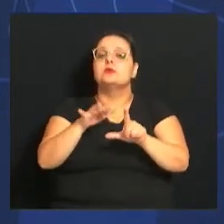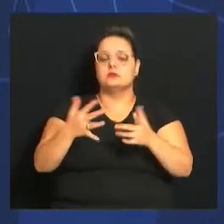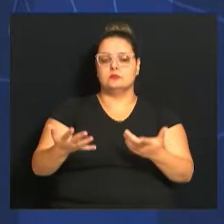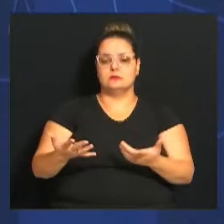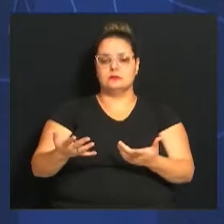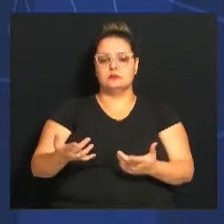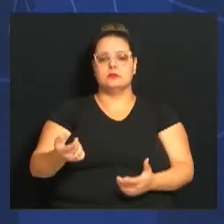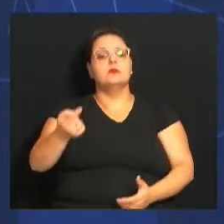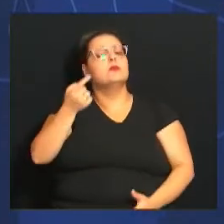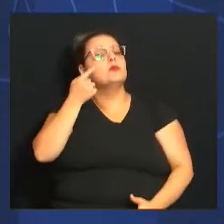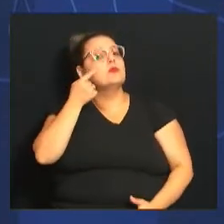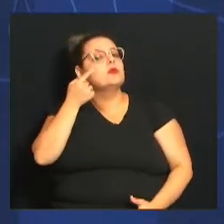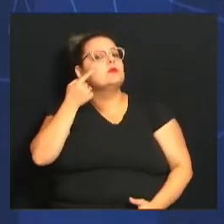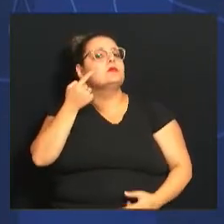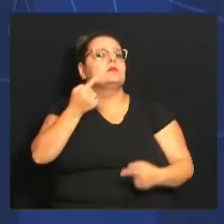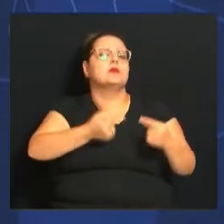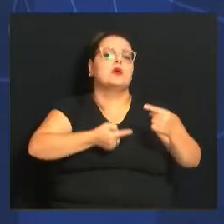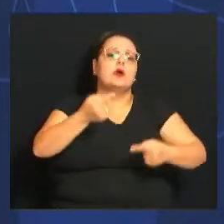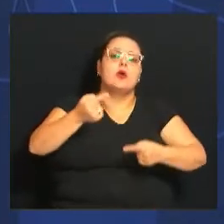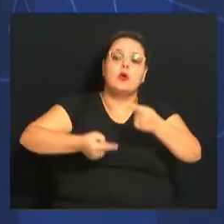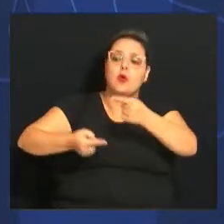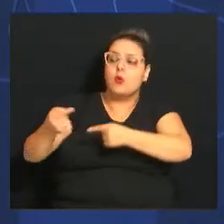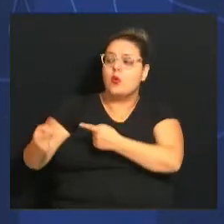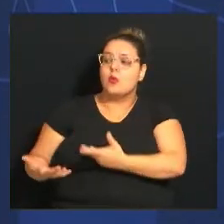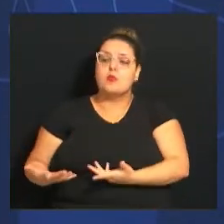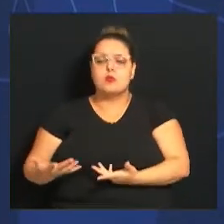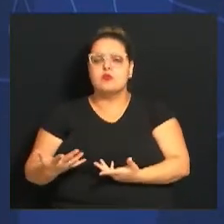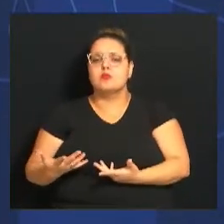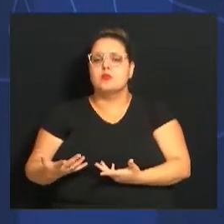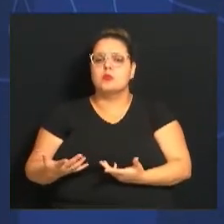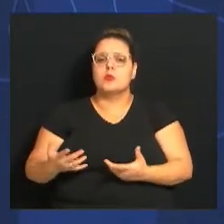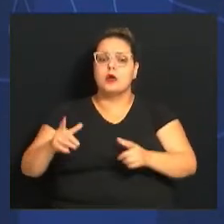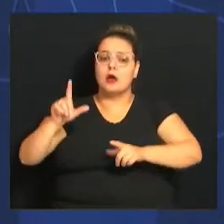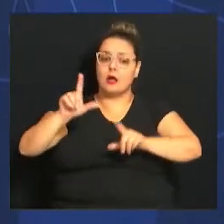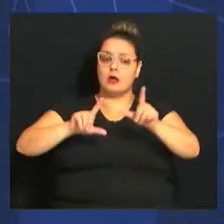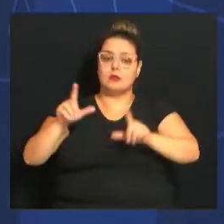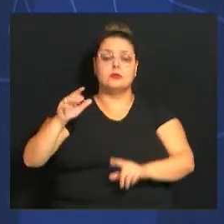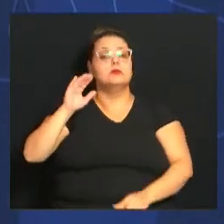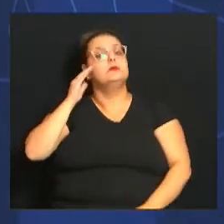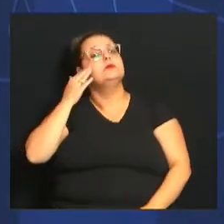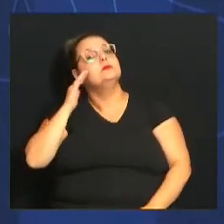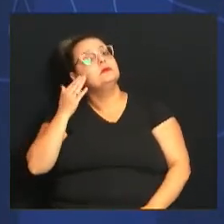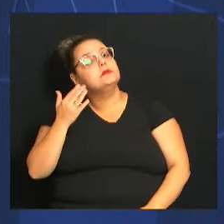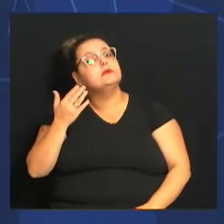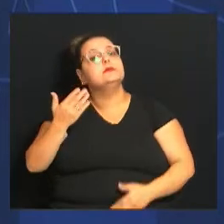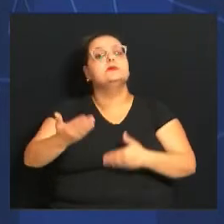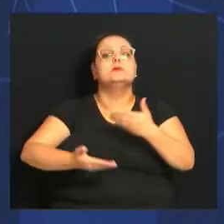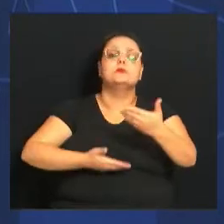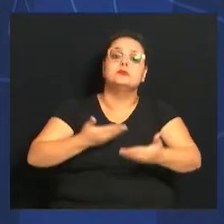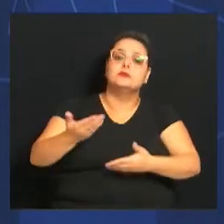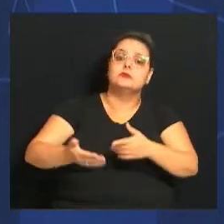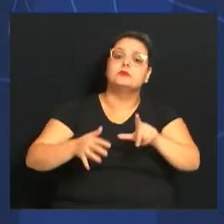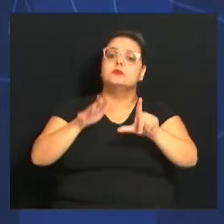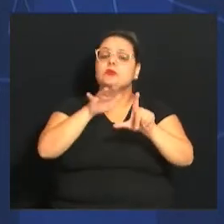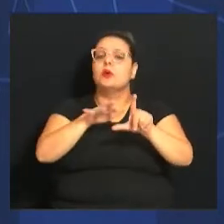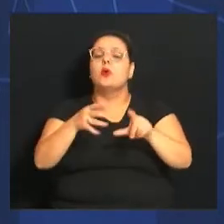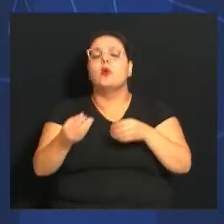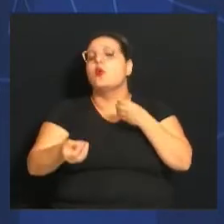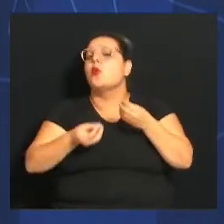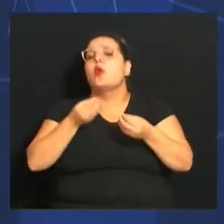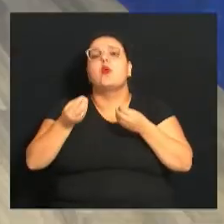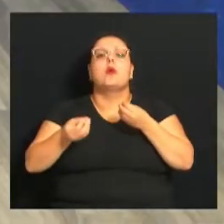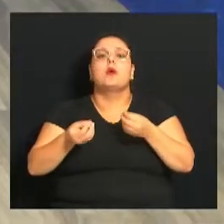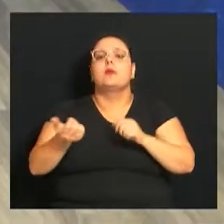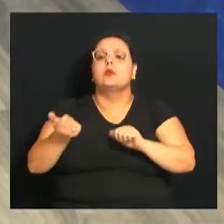uma competição, a televisão vai ter que se acomodar e entender os serviços de streaming. Como é que você analisa nos